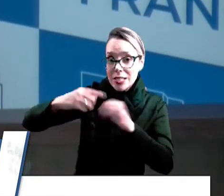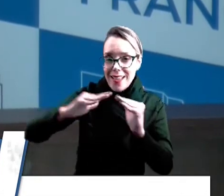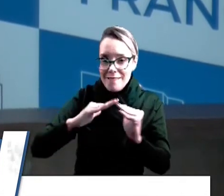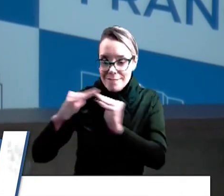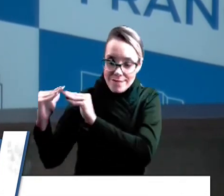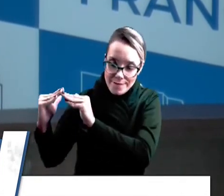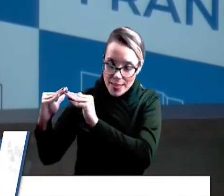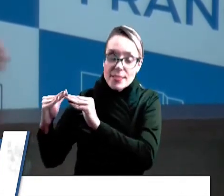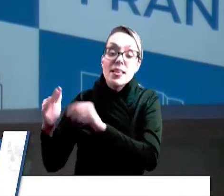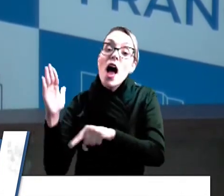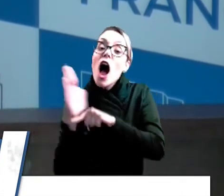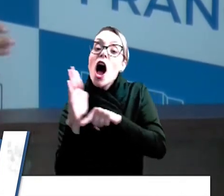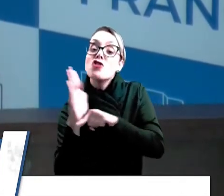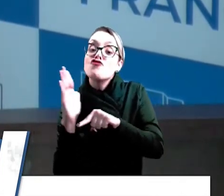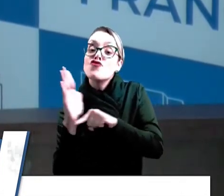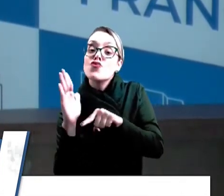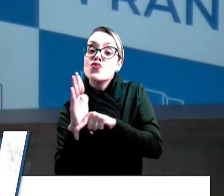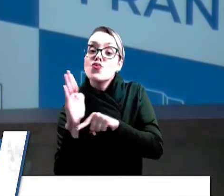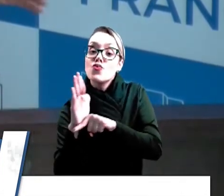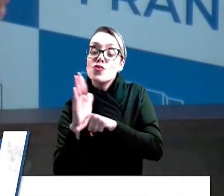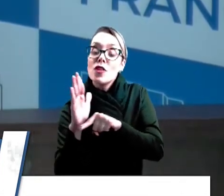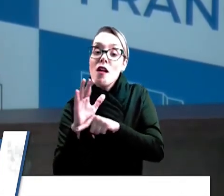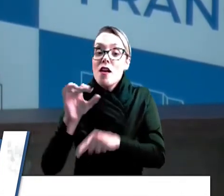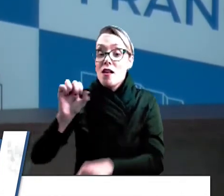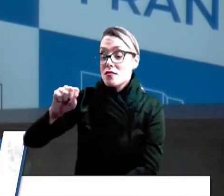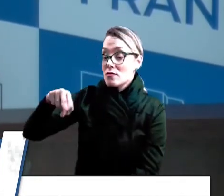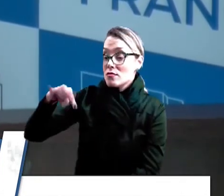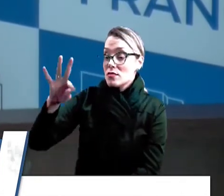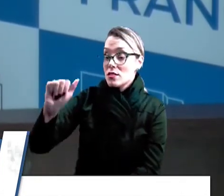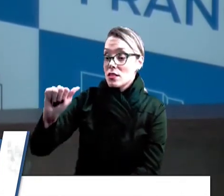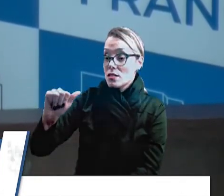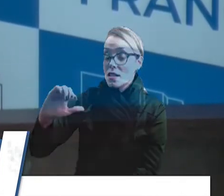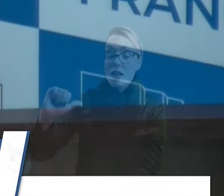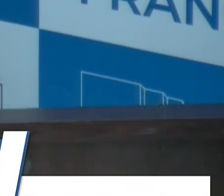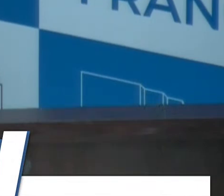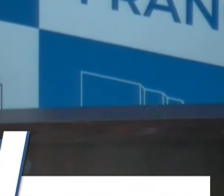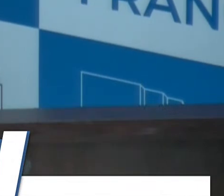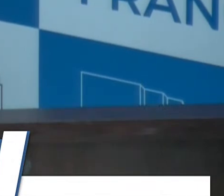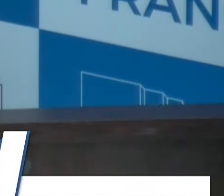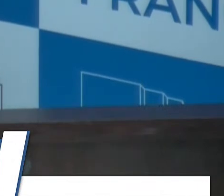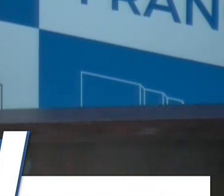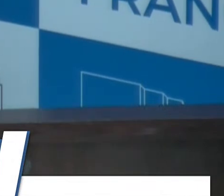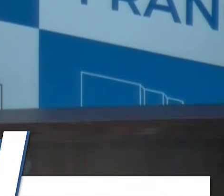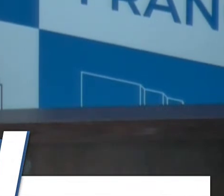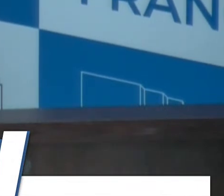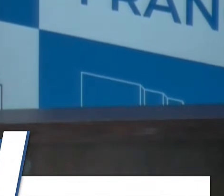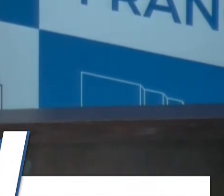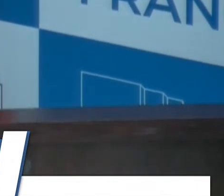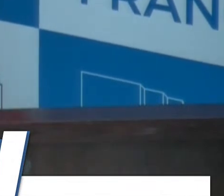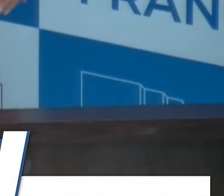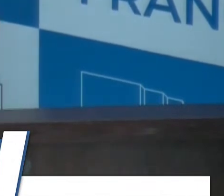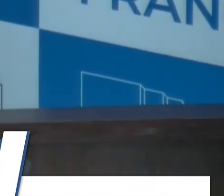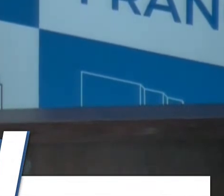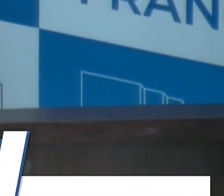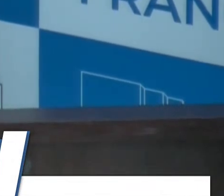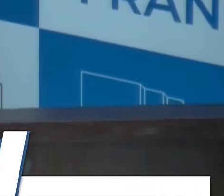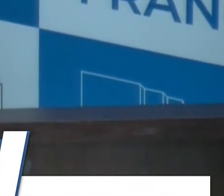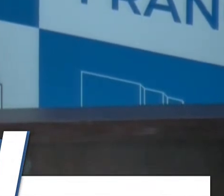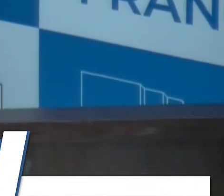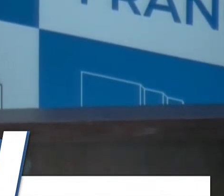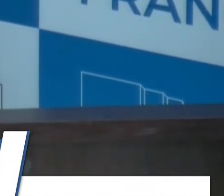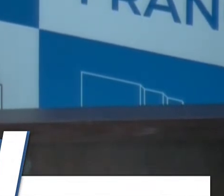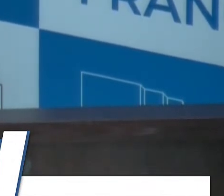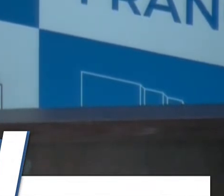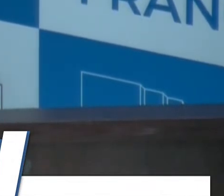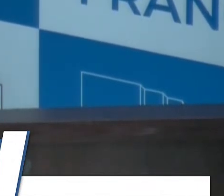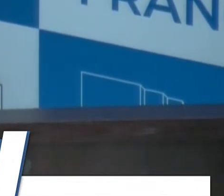Franca. Né? Quanto tempo nós vem batalhando? Quanto tempo a população de Franca vai continuar sofrendo? E o povo ligando todo dia para nós